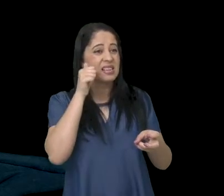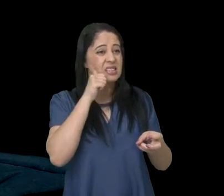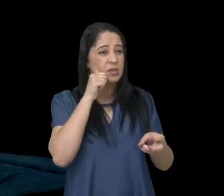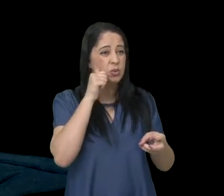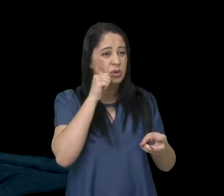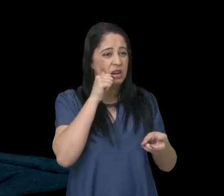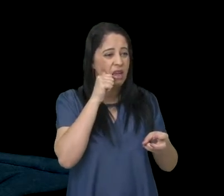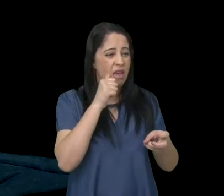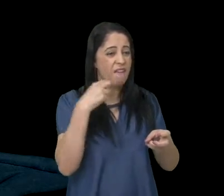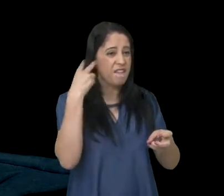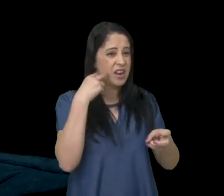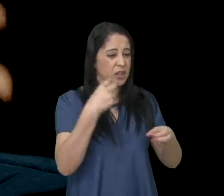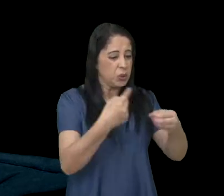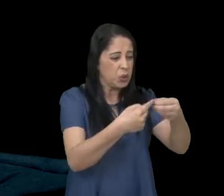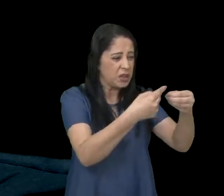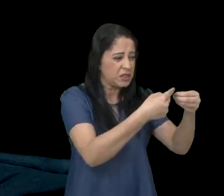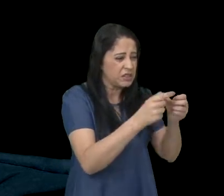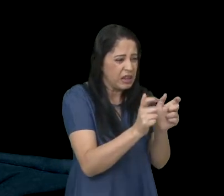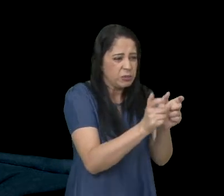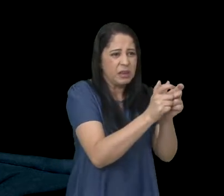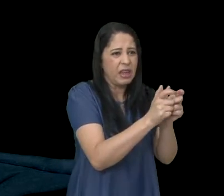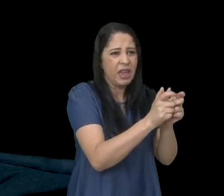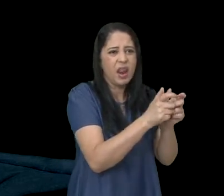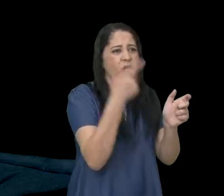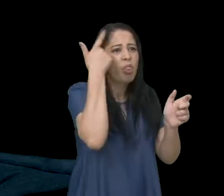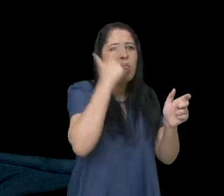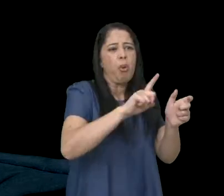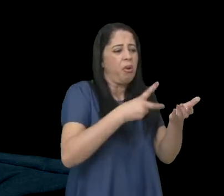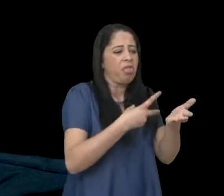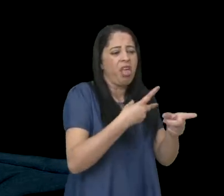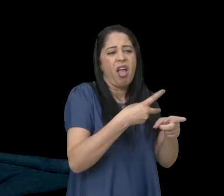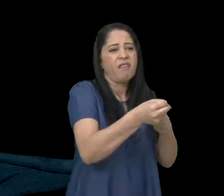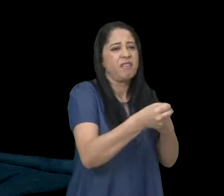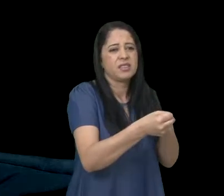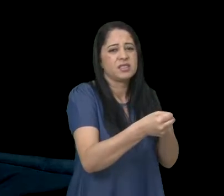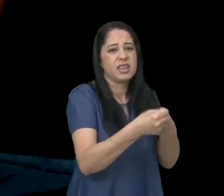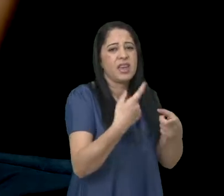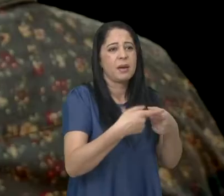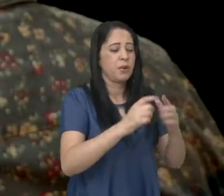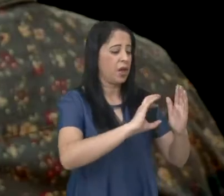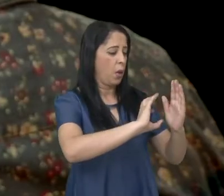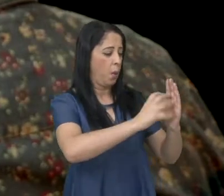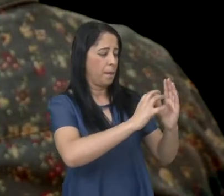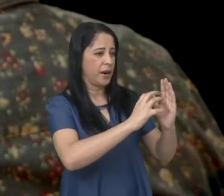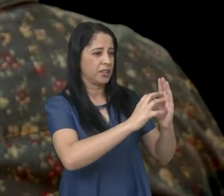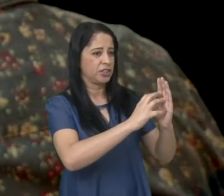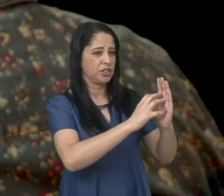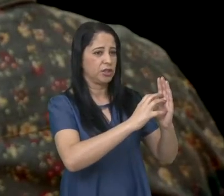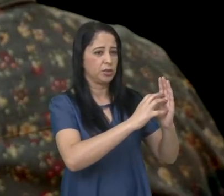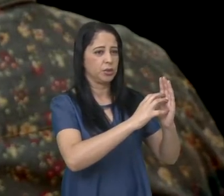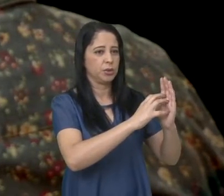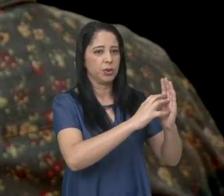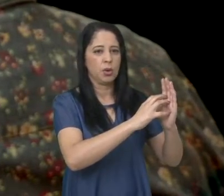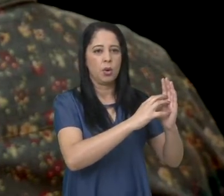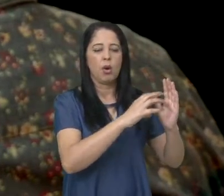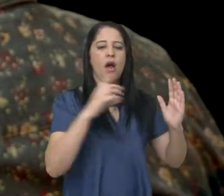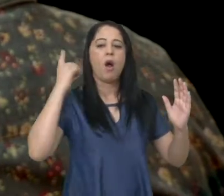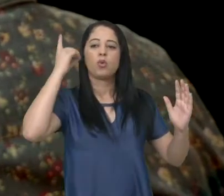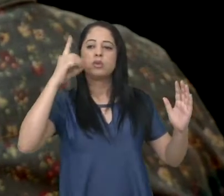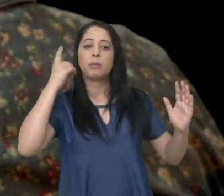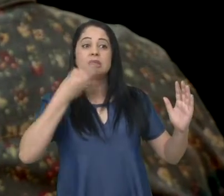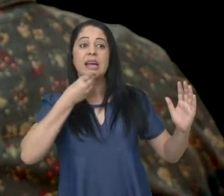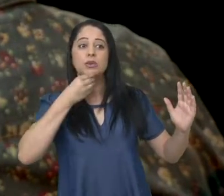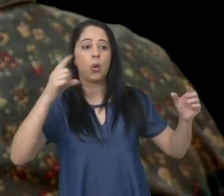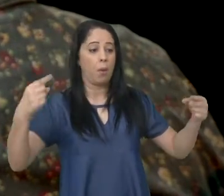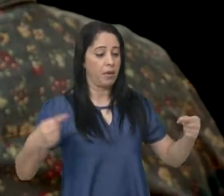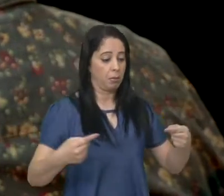pequenas, principalmente, não são eleitas, porque os partidos são ligados a um deputado, um homem. Se ela briga, ela não